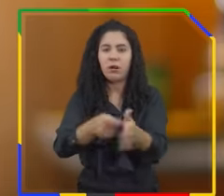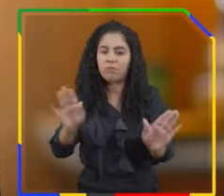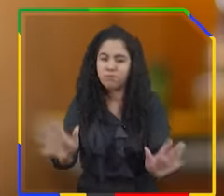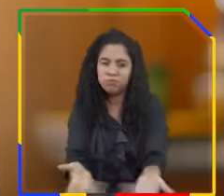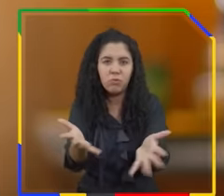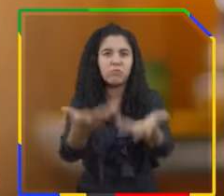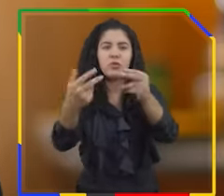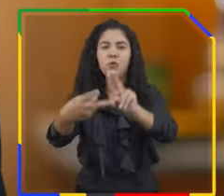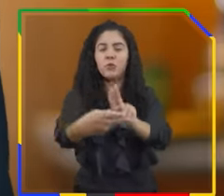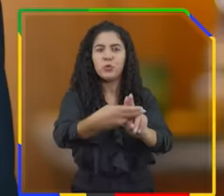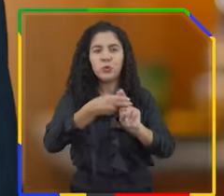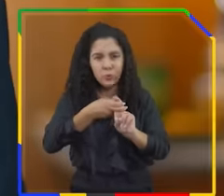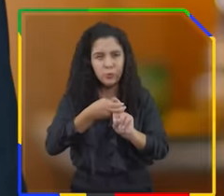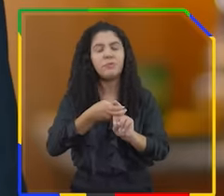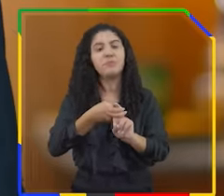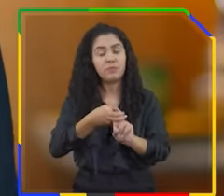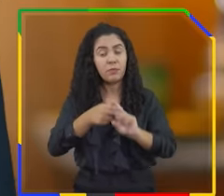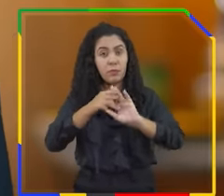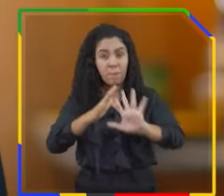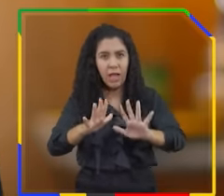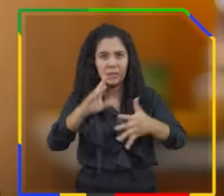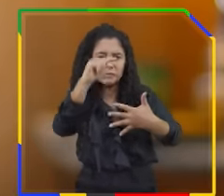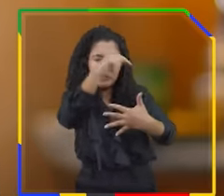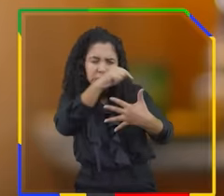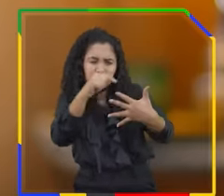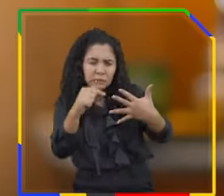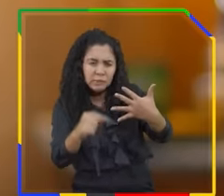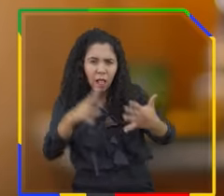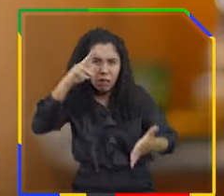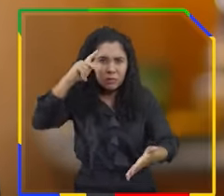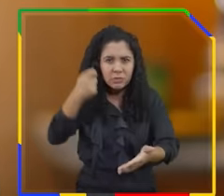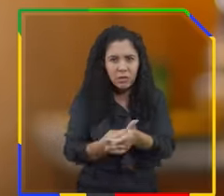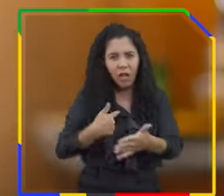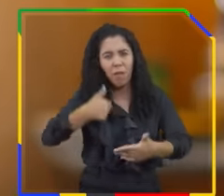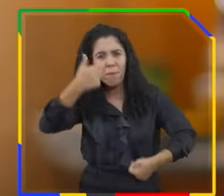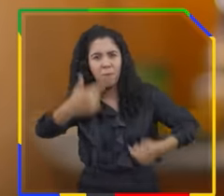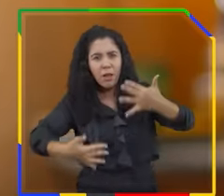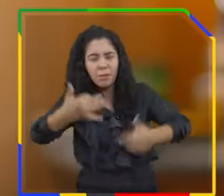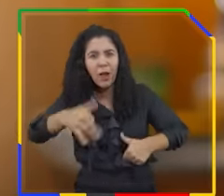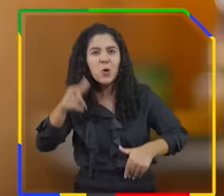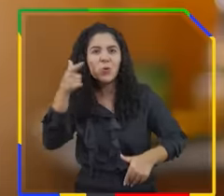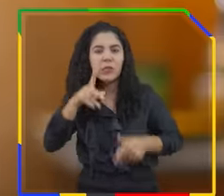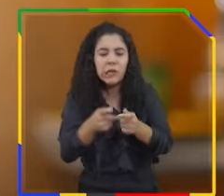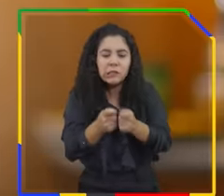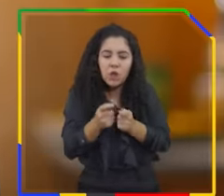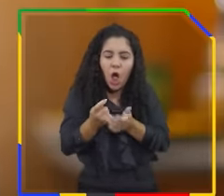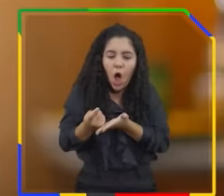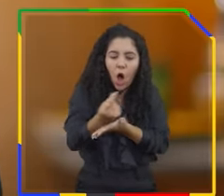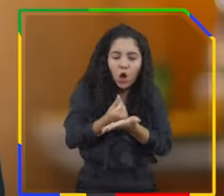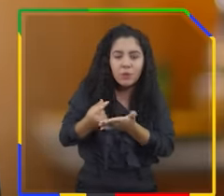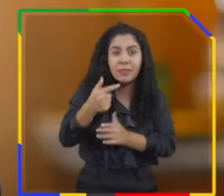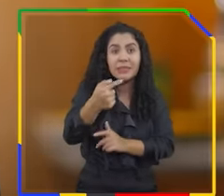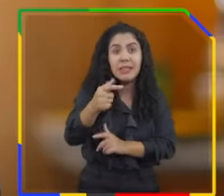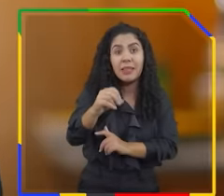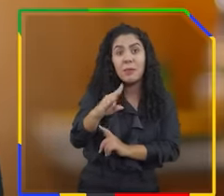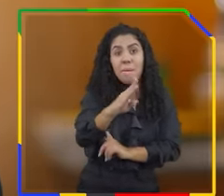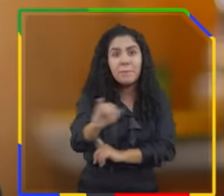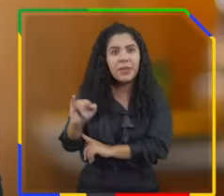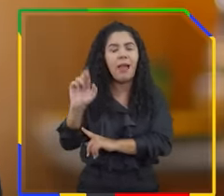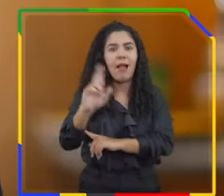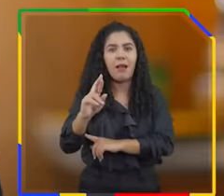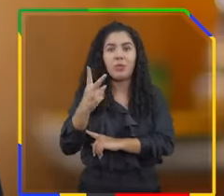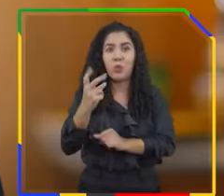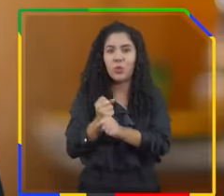pública, reforçando o SUS. Essas medidas que mencionei vão gerar uma economia de R$ 70 bilhões